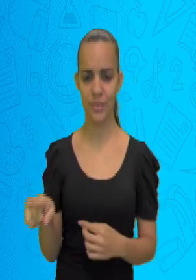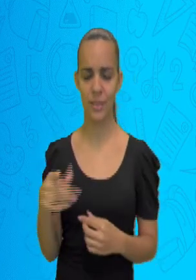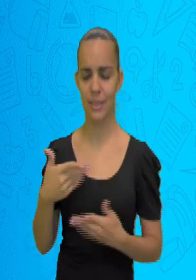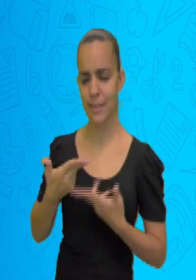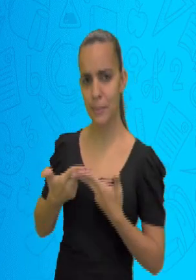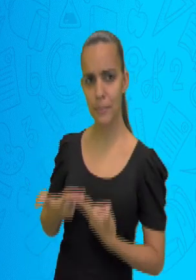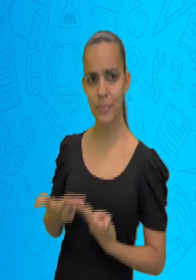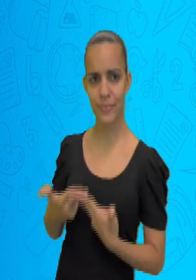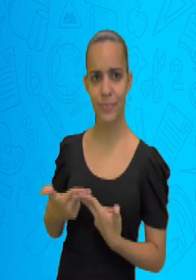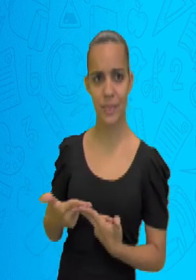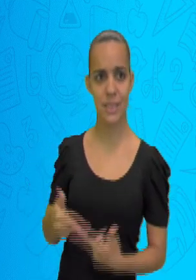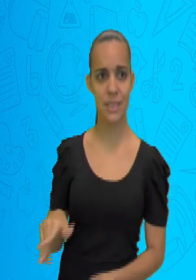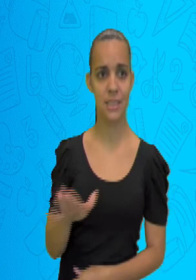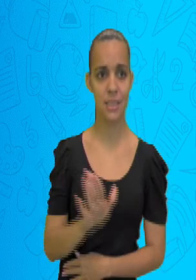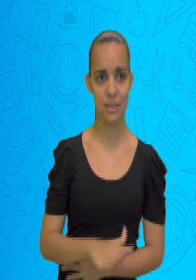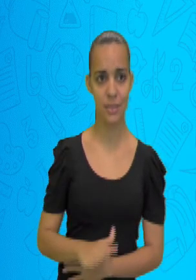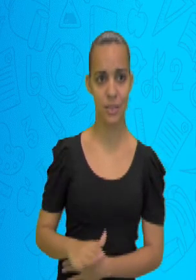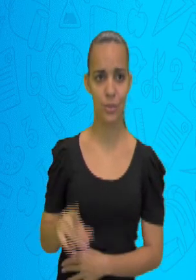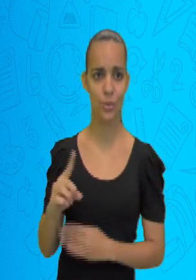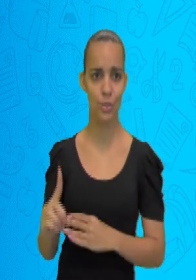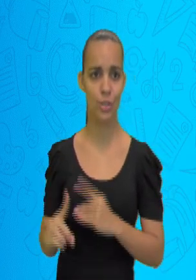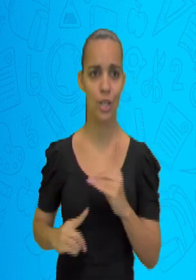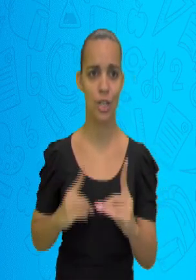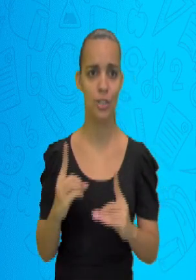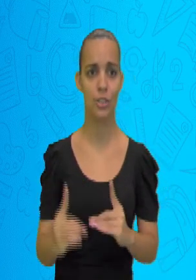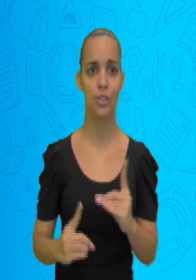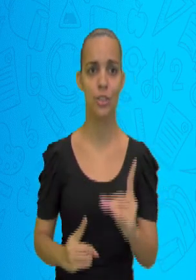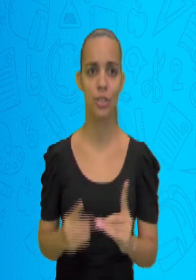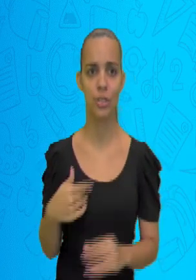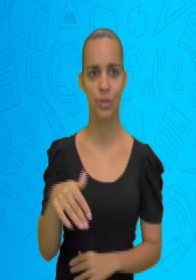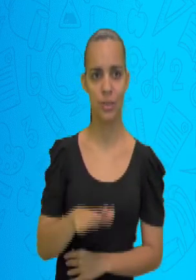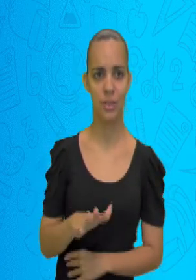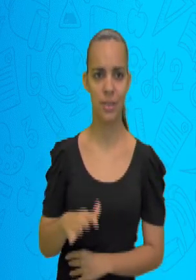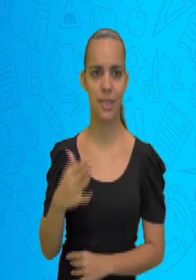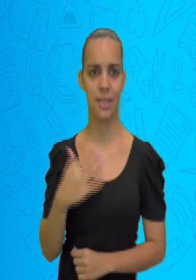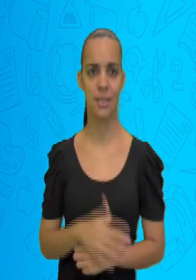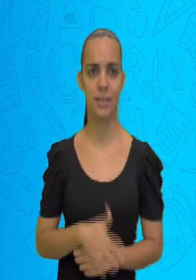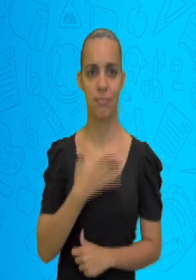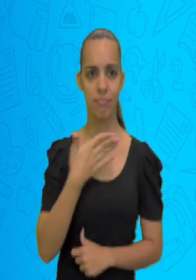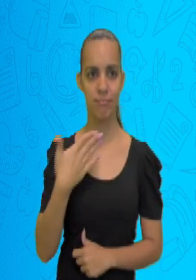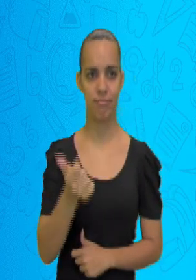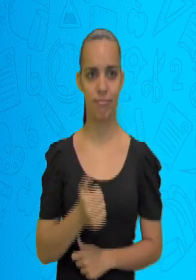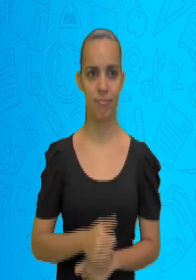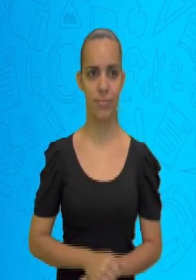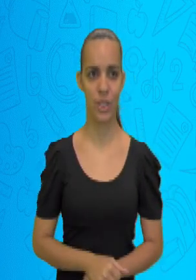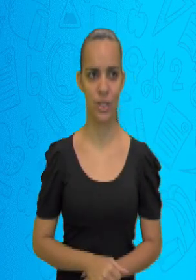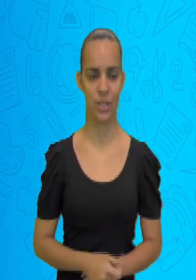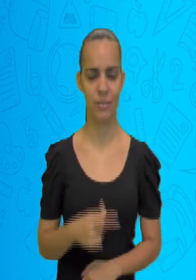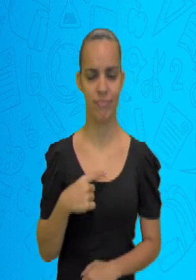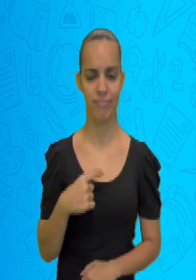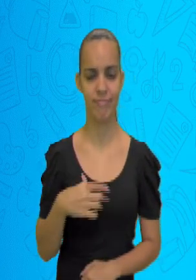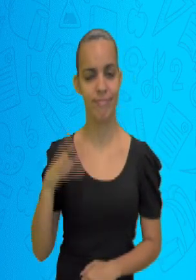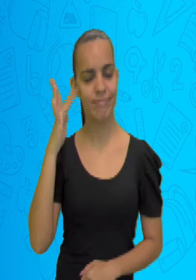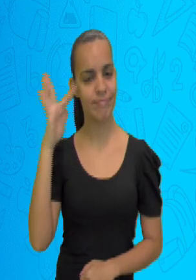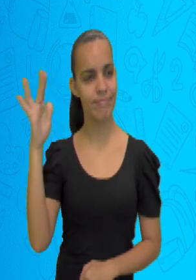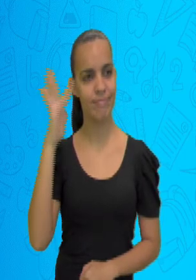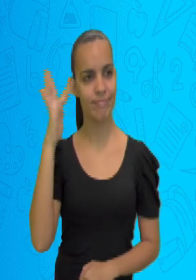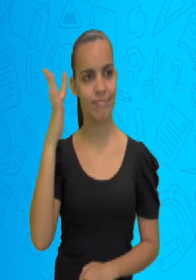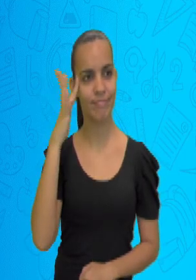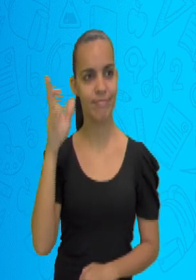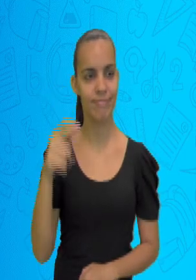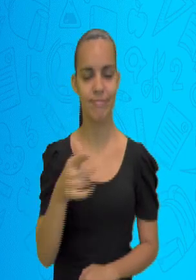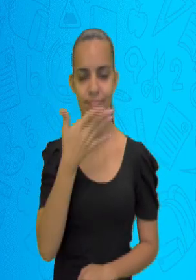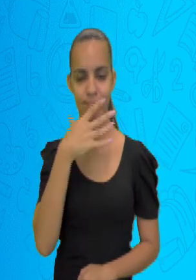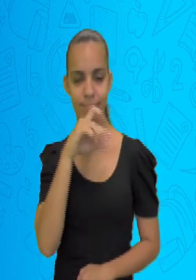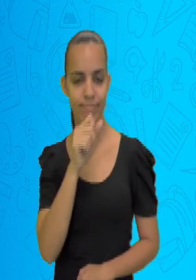que a criança não estiver bem ou se sentir irritada. Pensa bem aí, os pais,